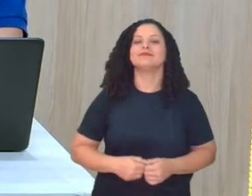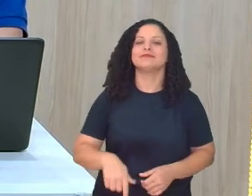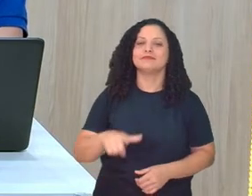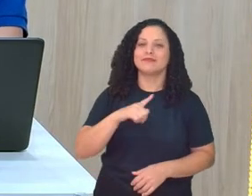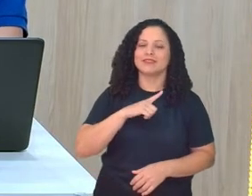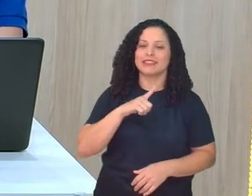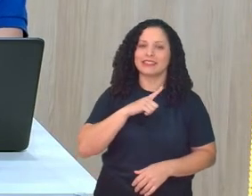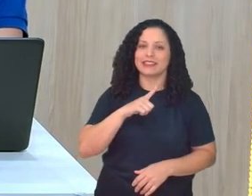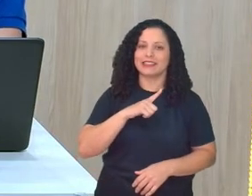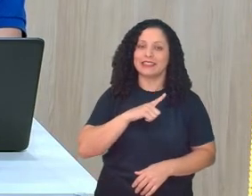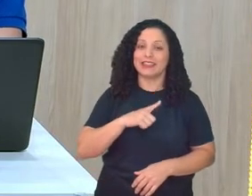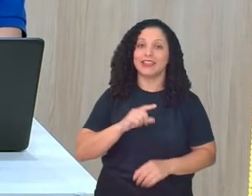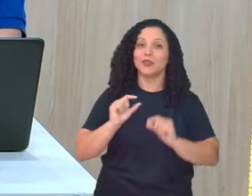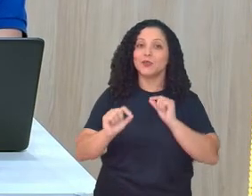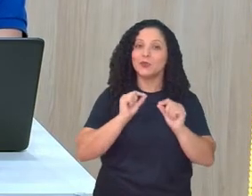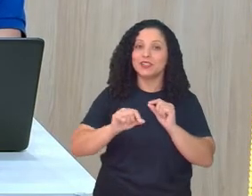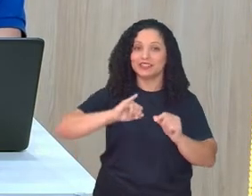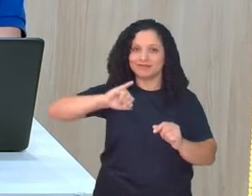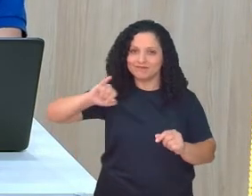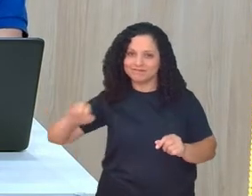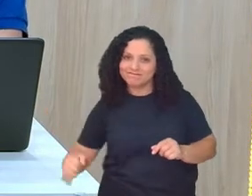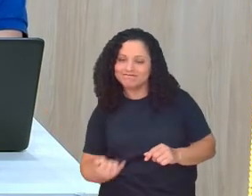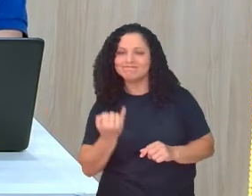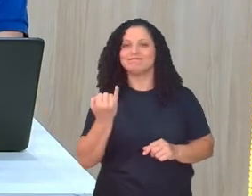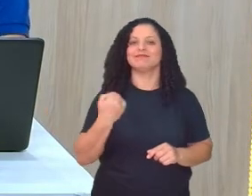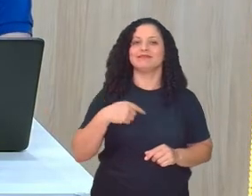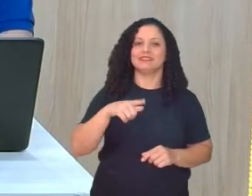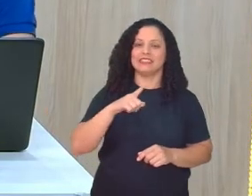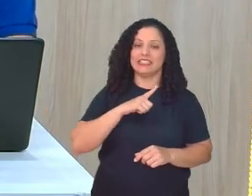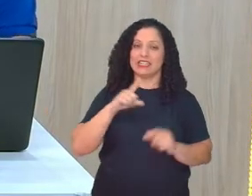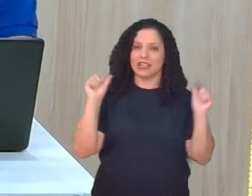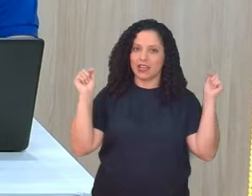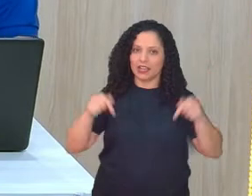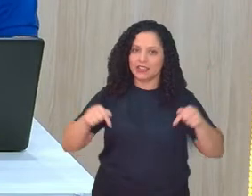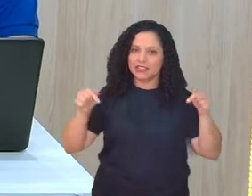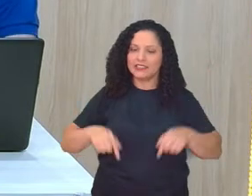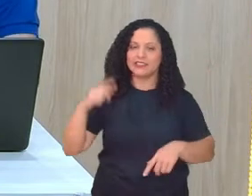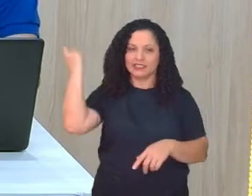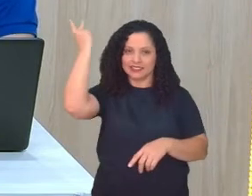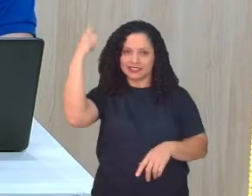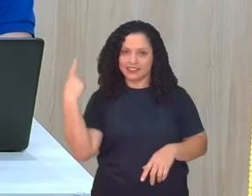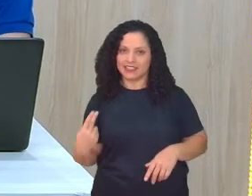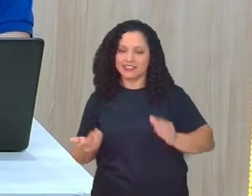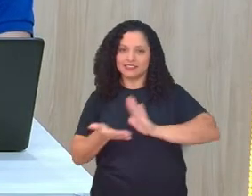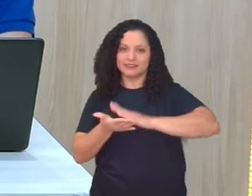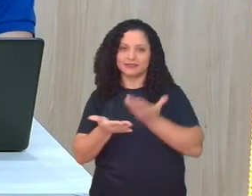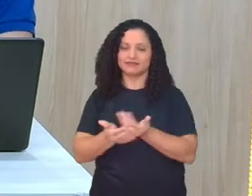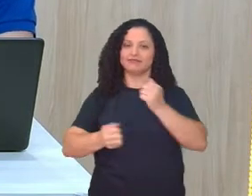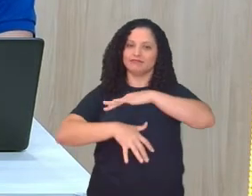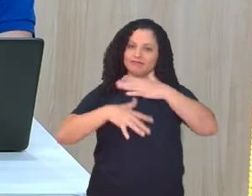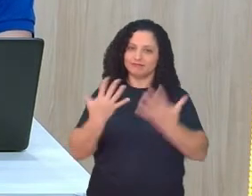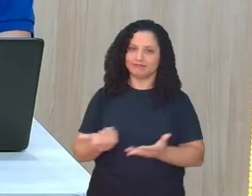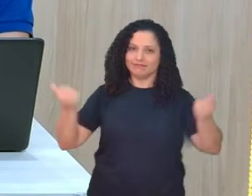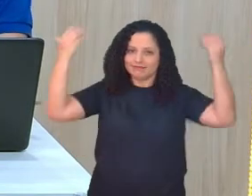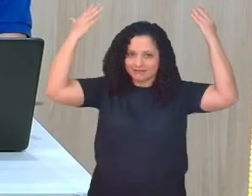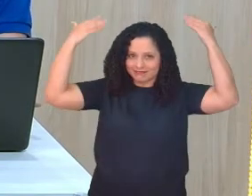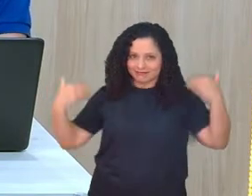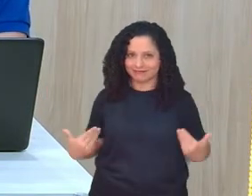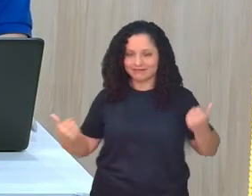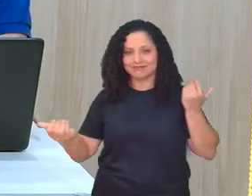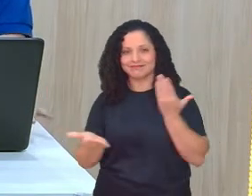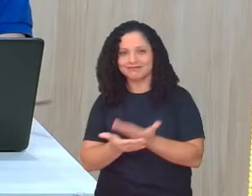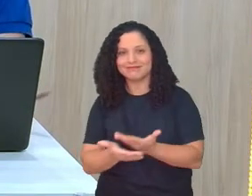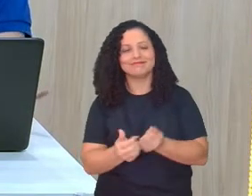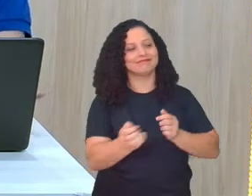o privilégio, porque eu não estou sozinha, de termos conosco Késia, que torna a nossa aula muito